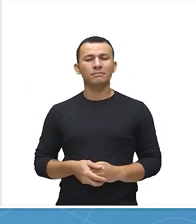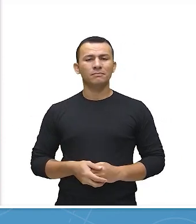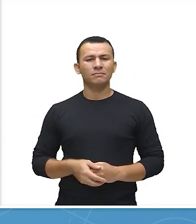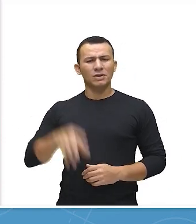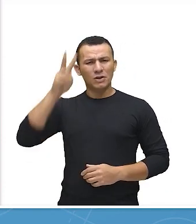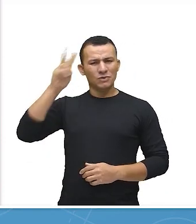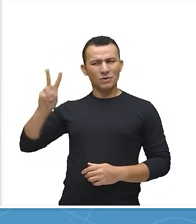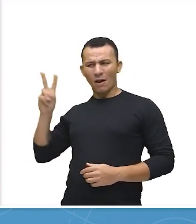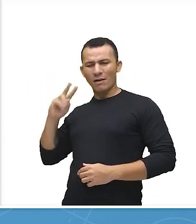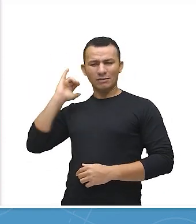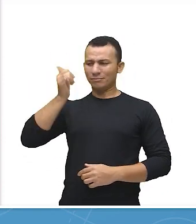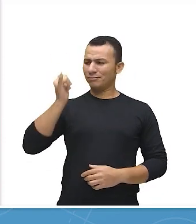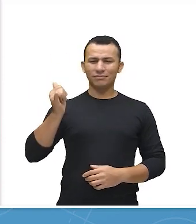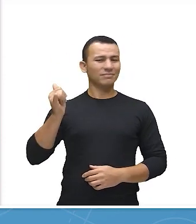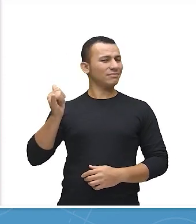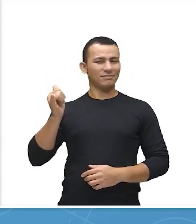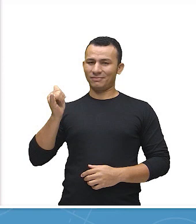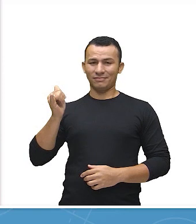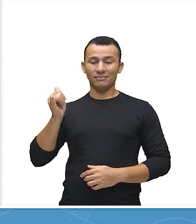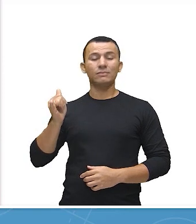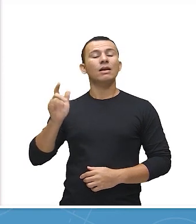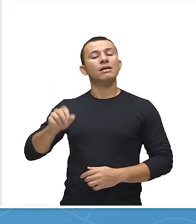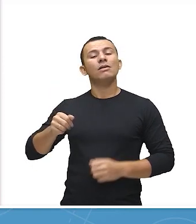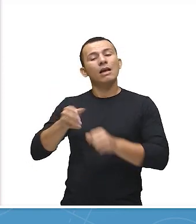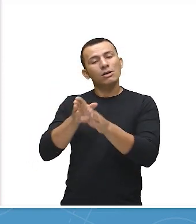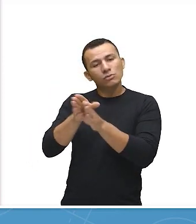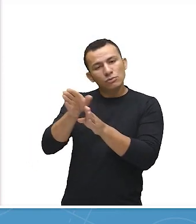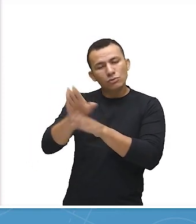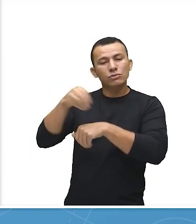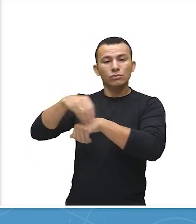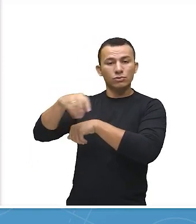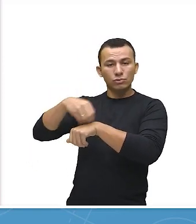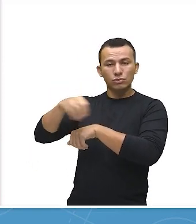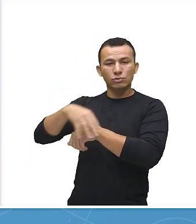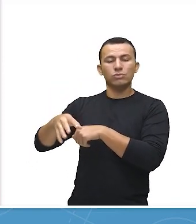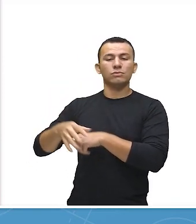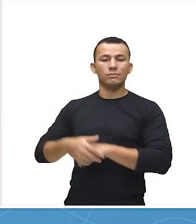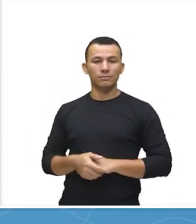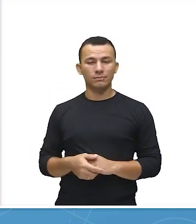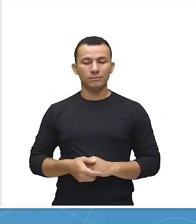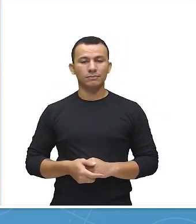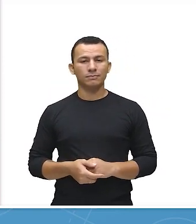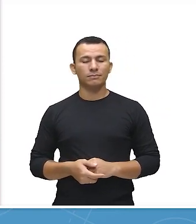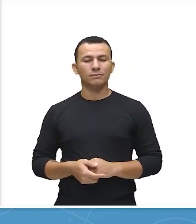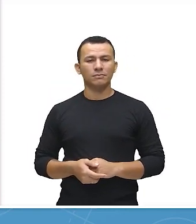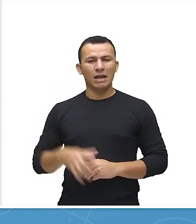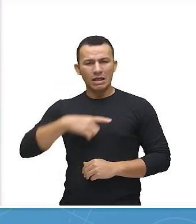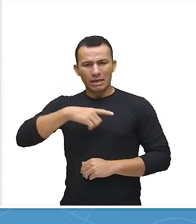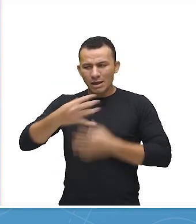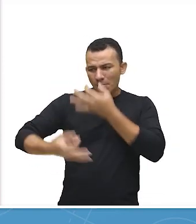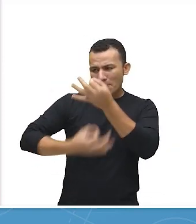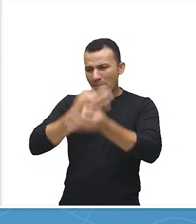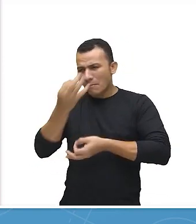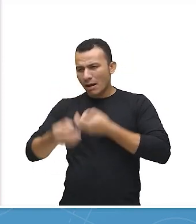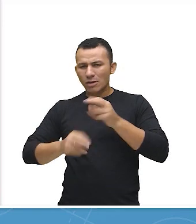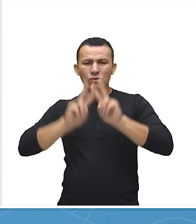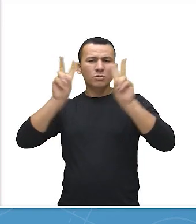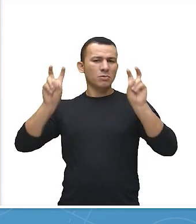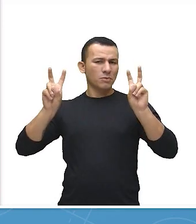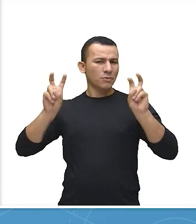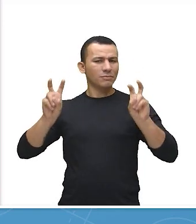também não, ele não está narrando uma história, ele está dando instruções de como fazer algo. Expõe argumentos sobre um assunto também não, ele não